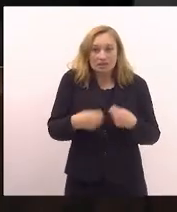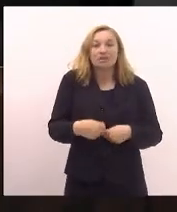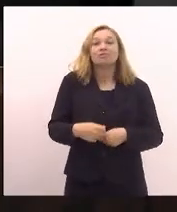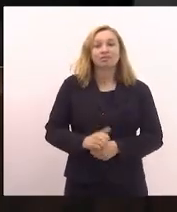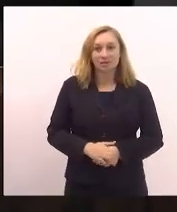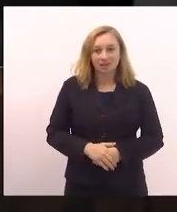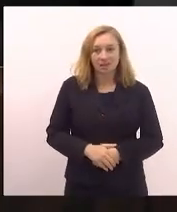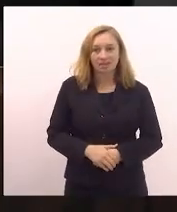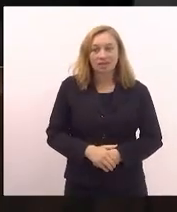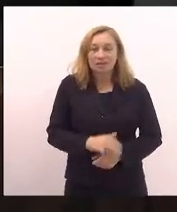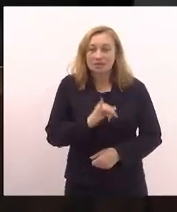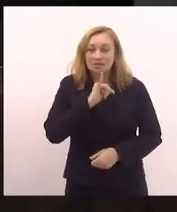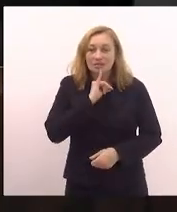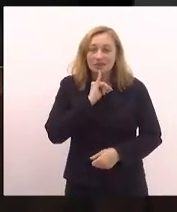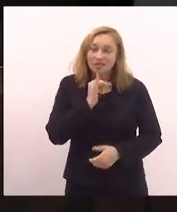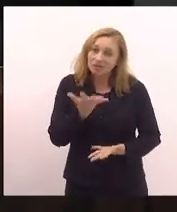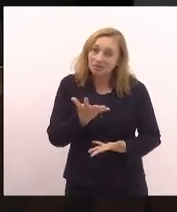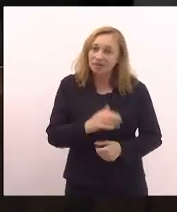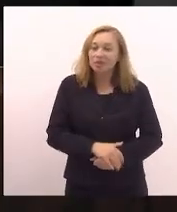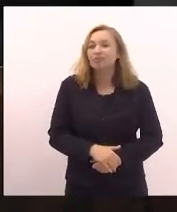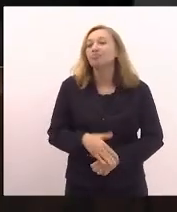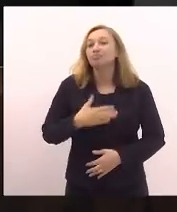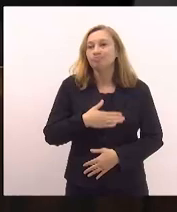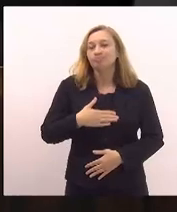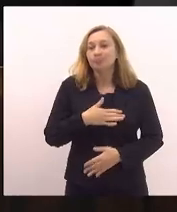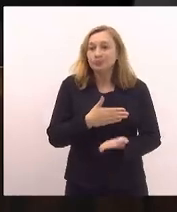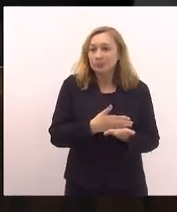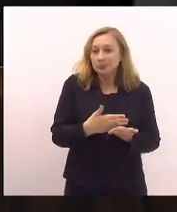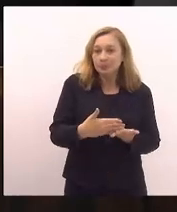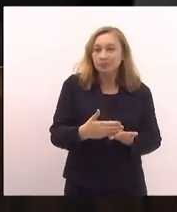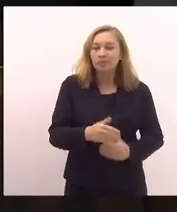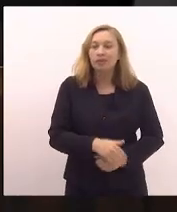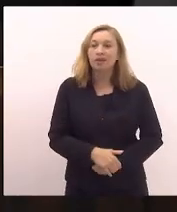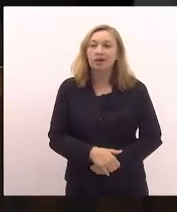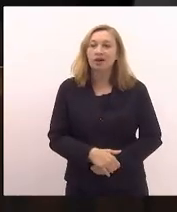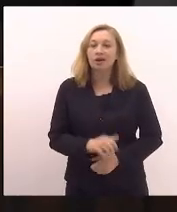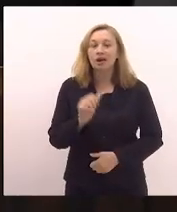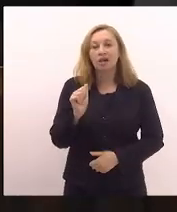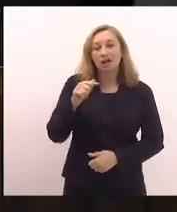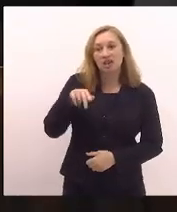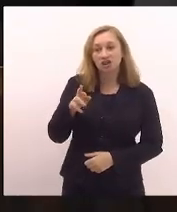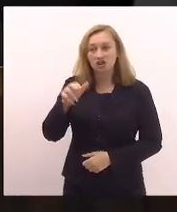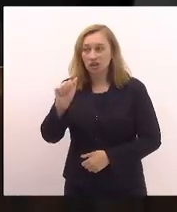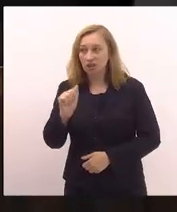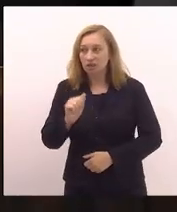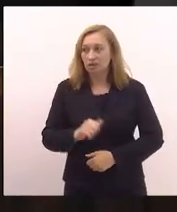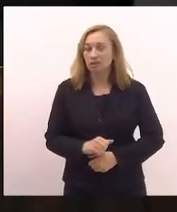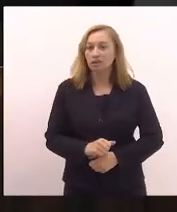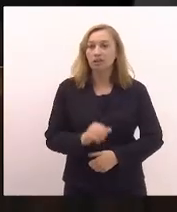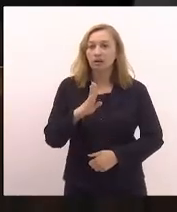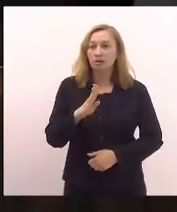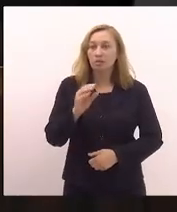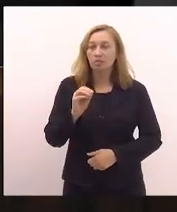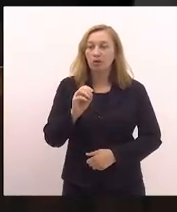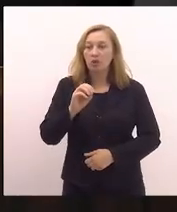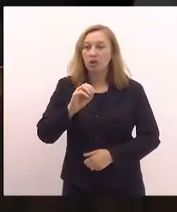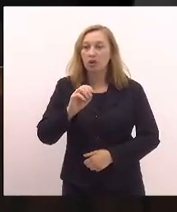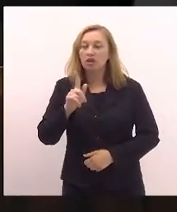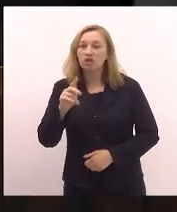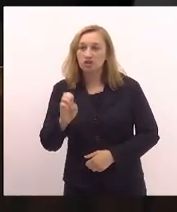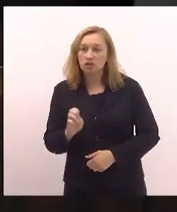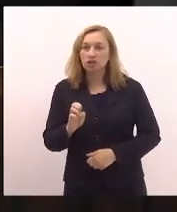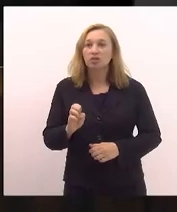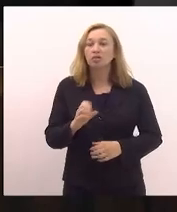pegar, infelizmente. Eu gostaria de começar pela Ângela Borges Kibongo, que é coordenadora